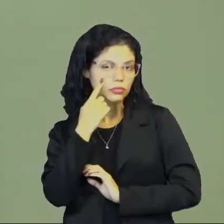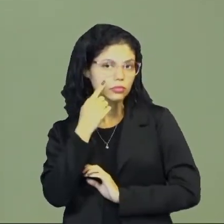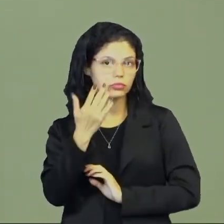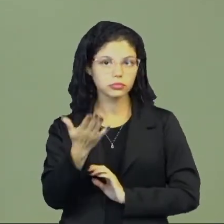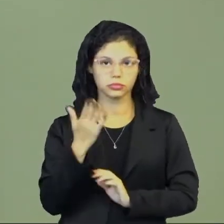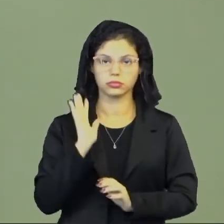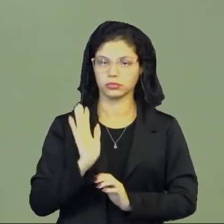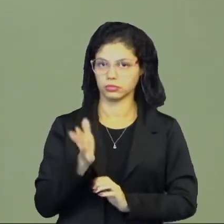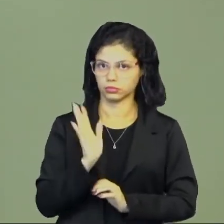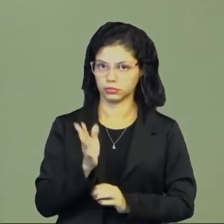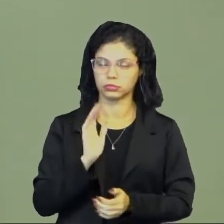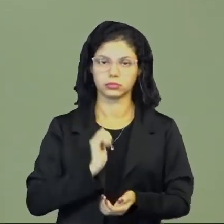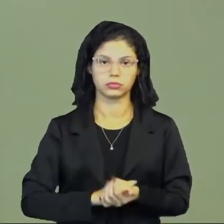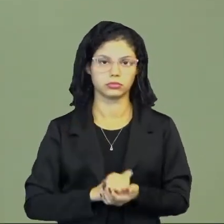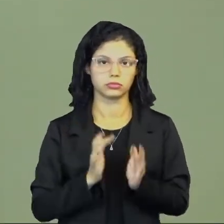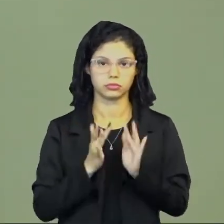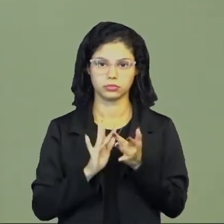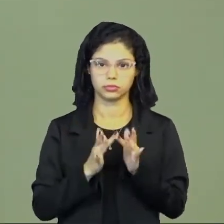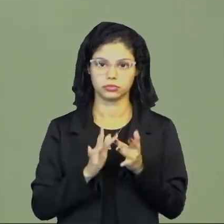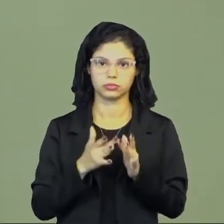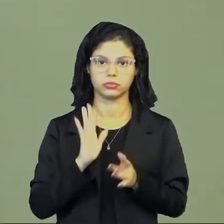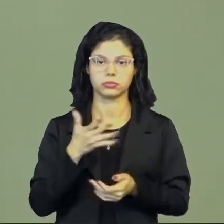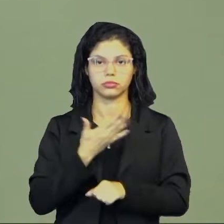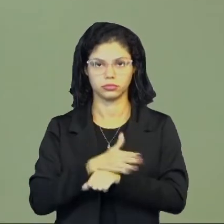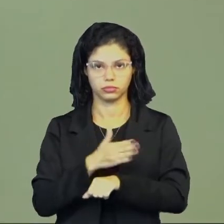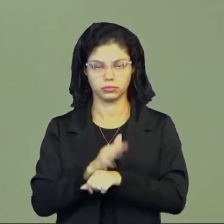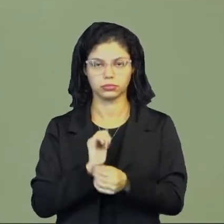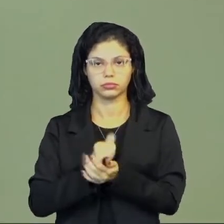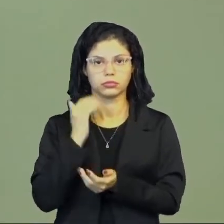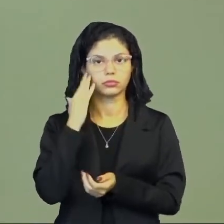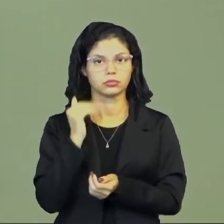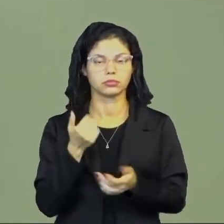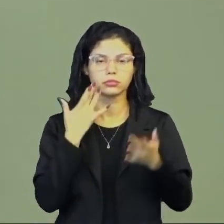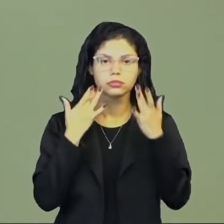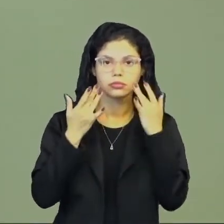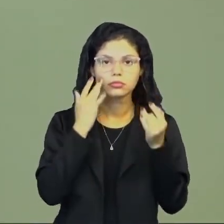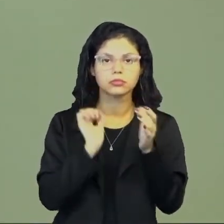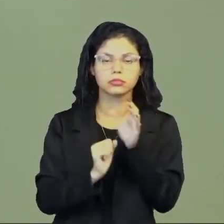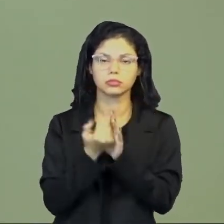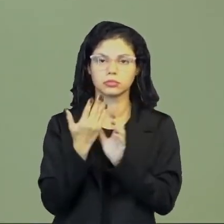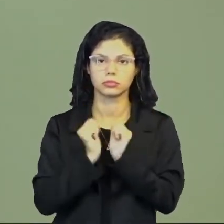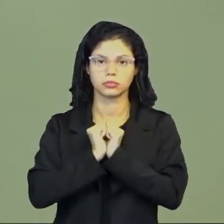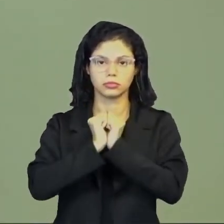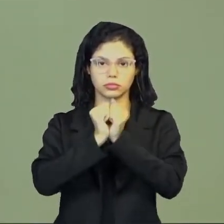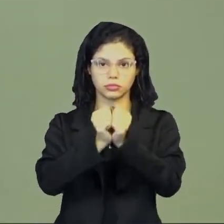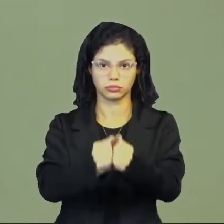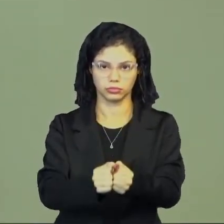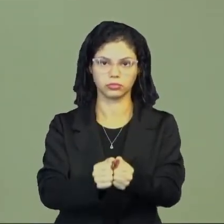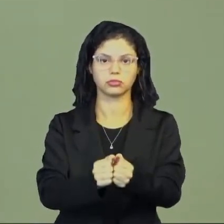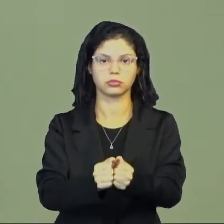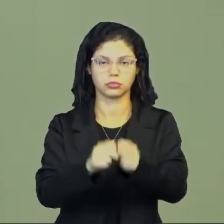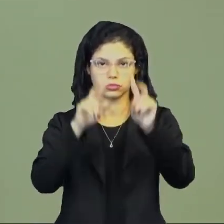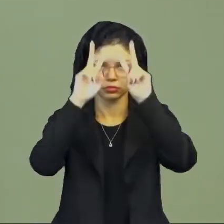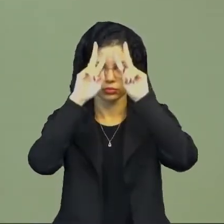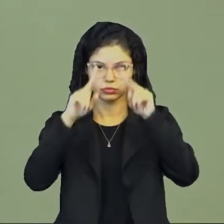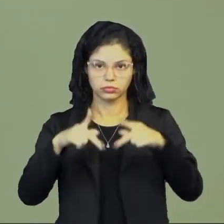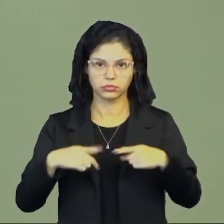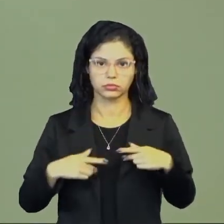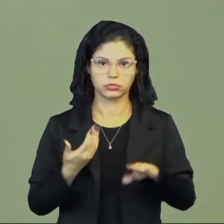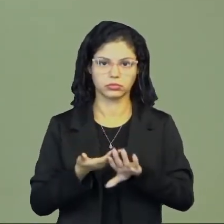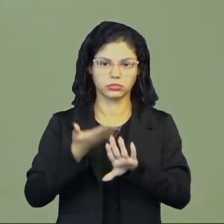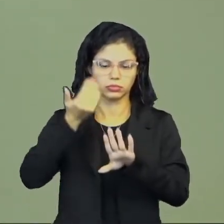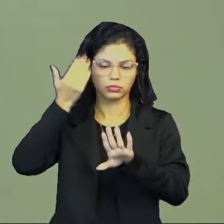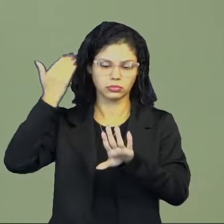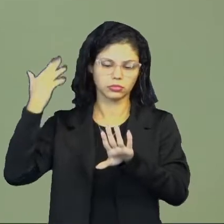que já teve contato com essa prática, a gente sabe que o teatro ele nasce junto com o ser humano, lá